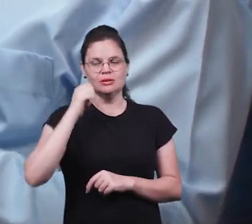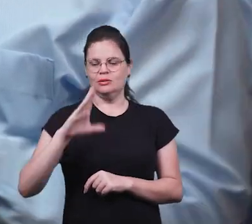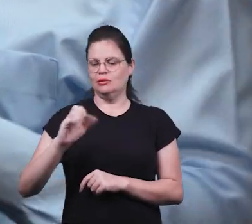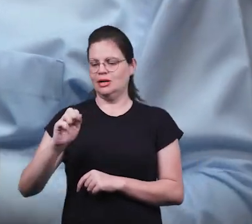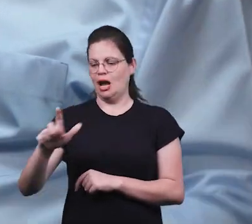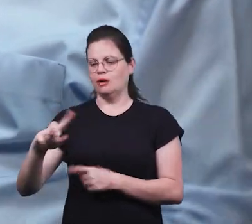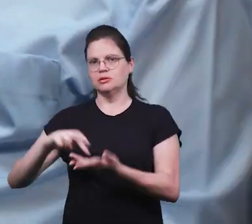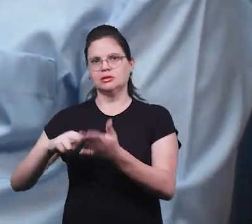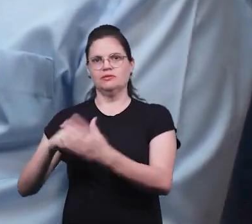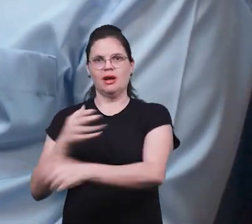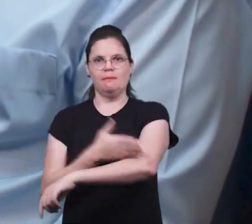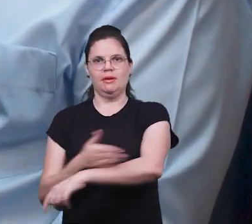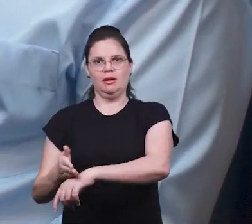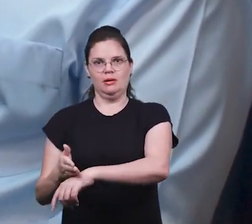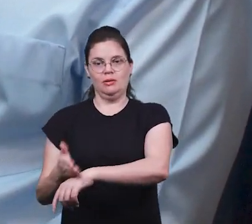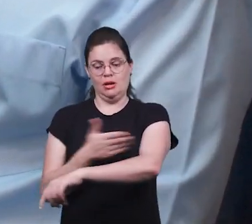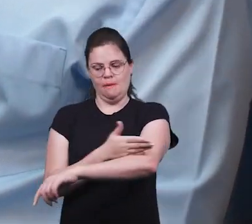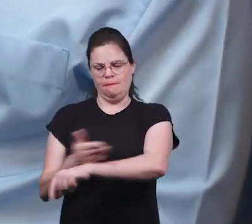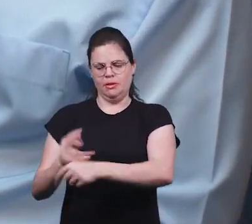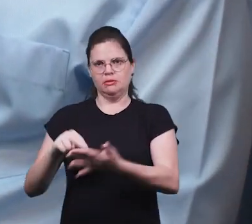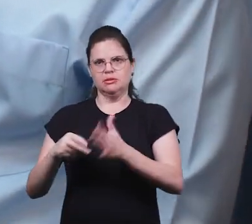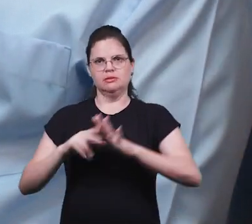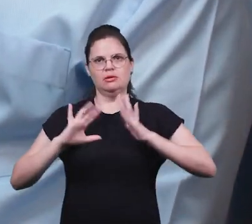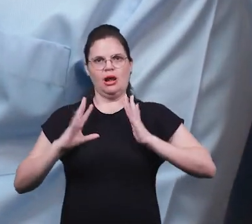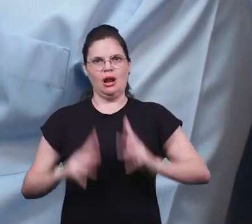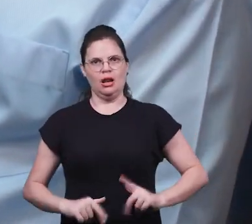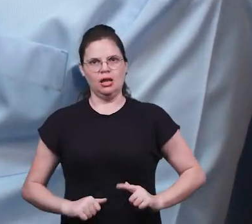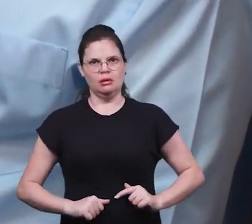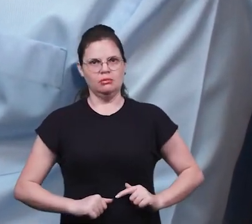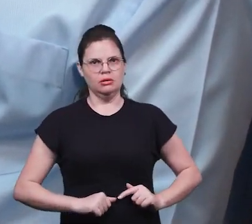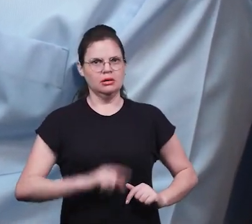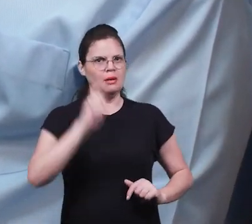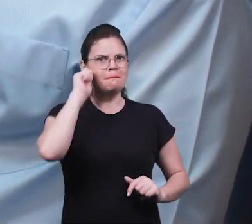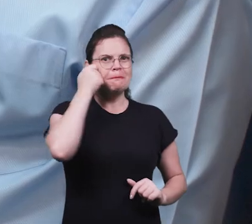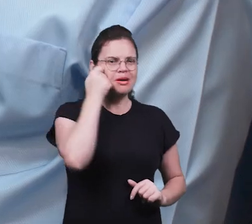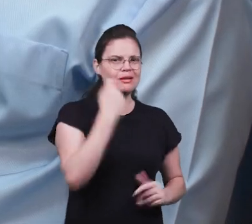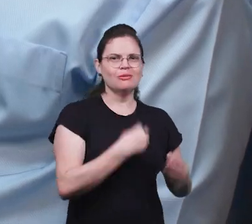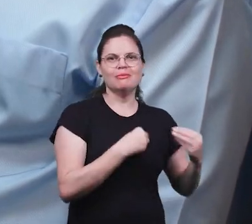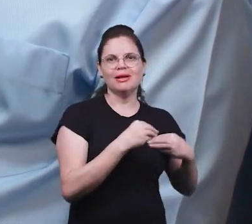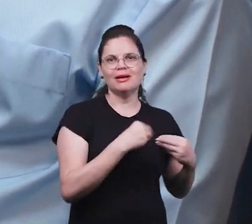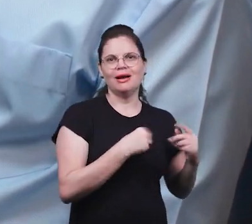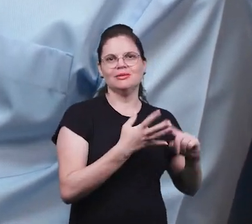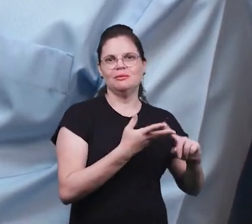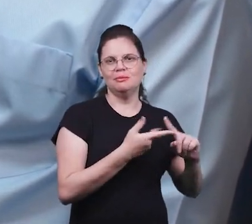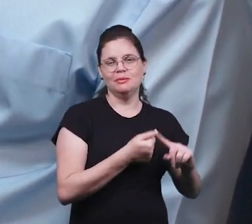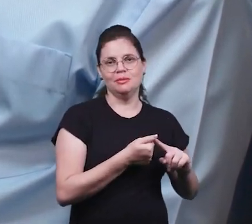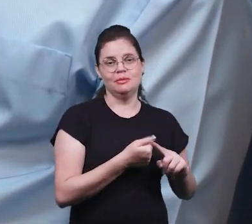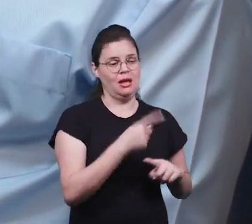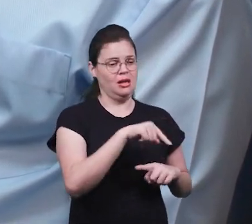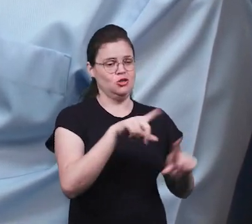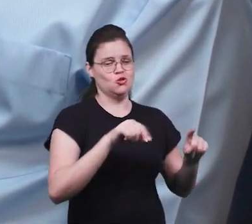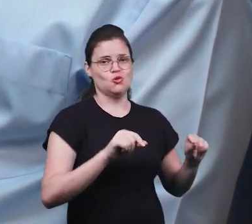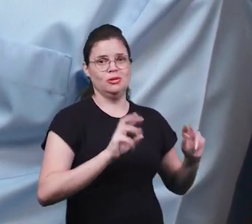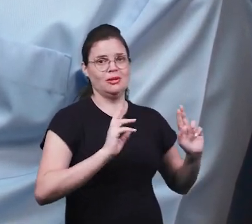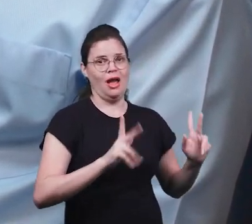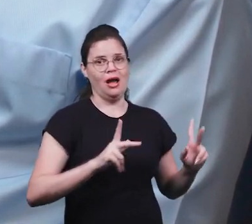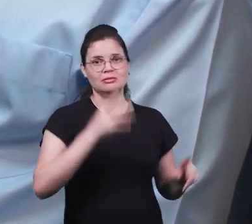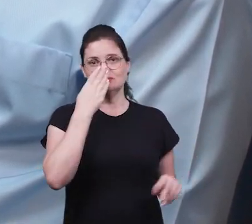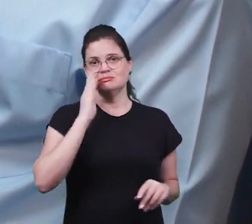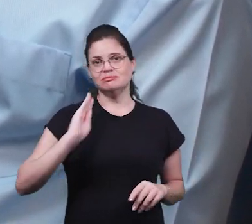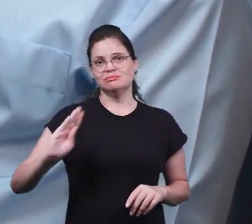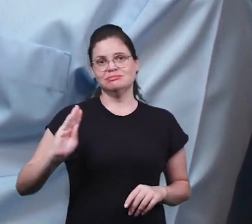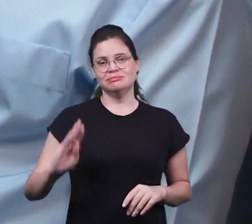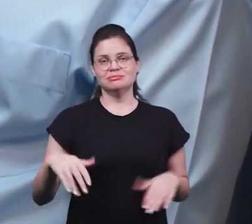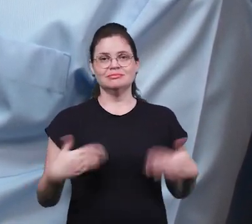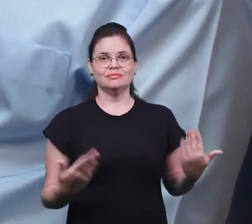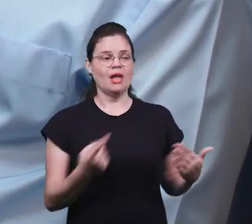A obra de Deus é Jesus em santificação de espírito. Glória a salvação é assim. Glória a Deus. Edificado segundo